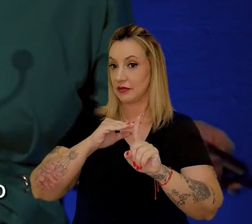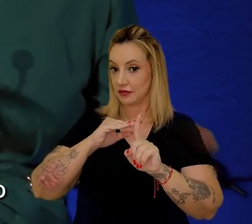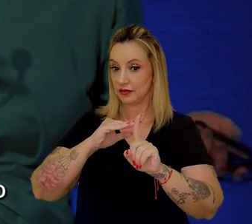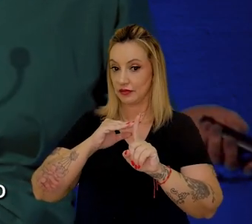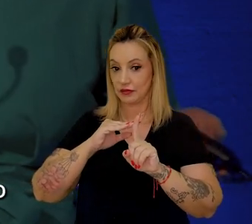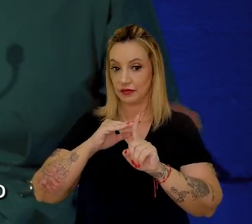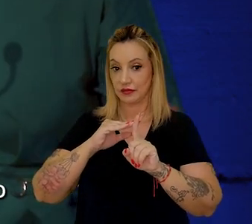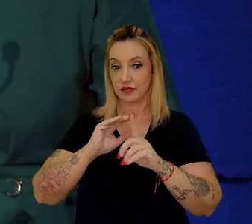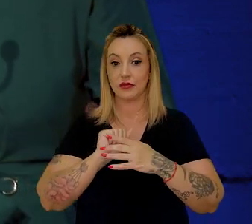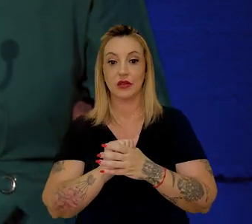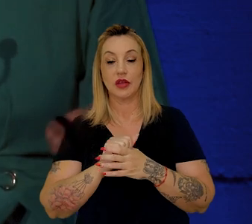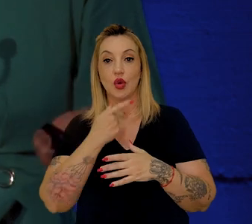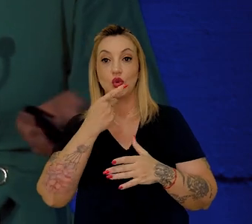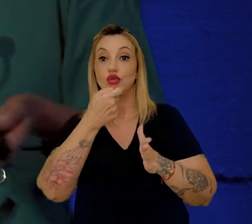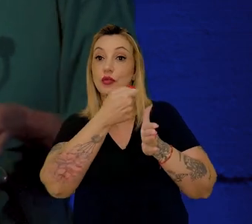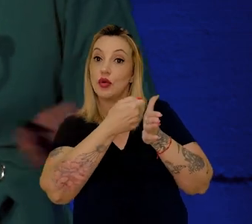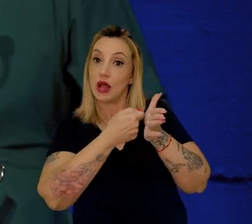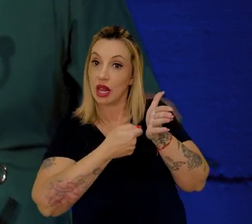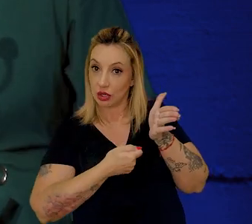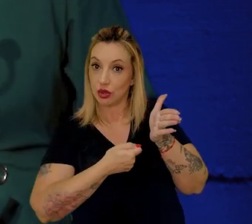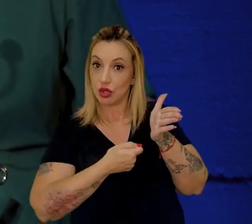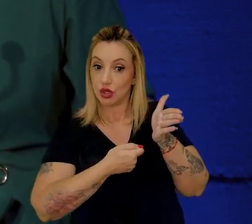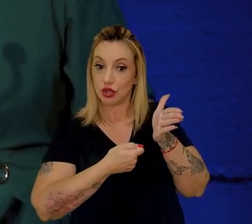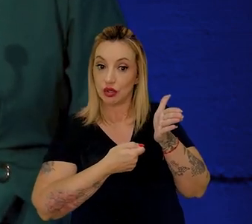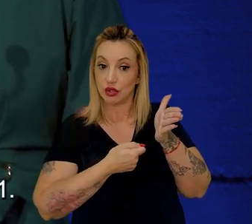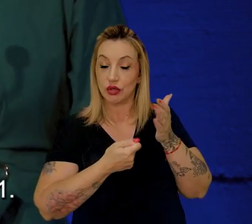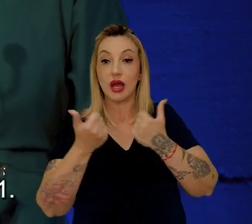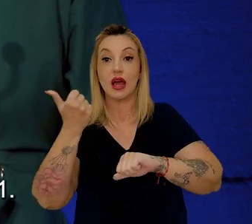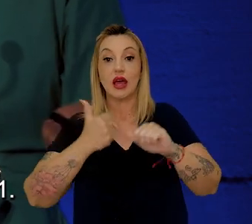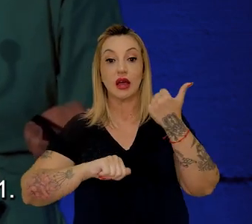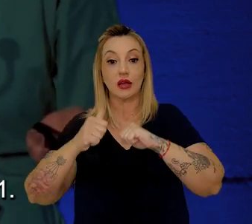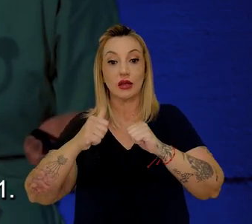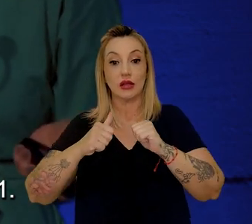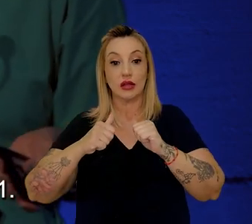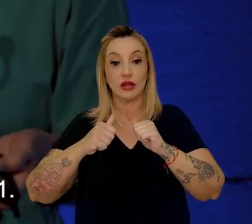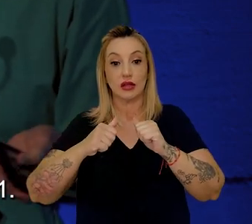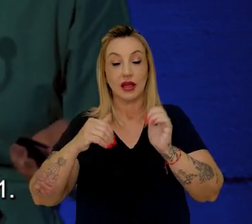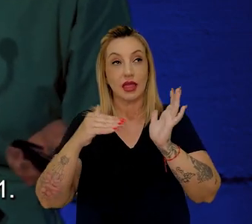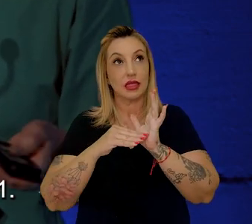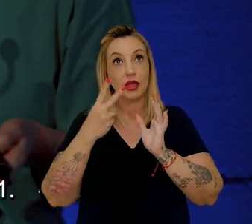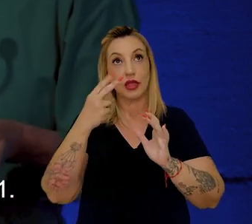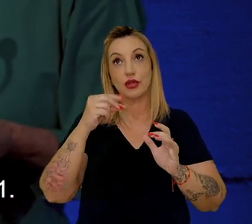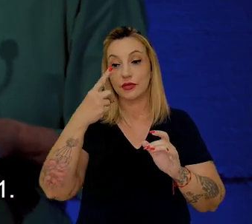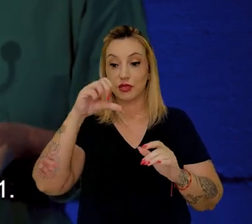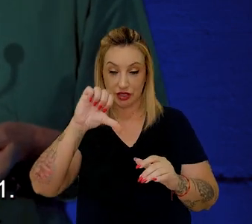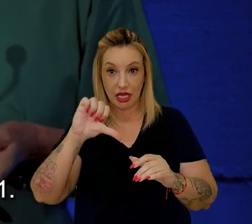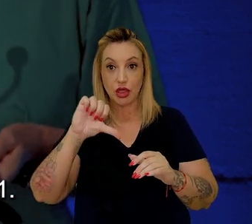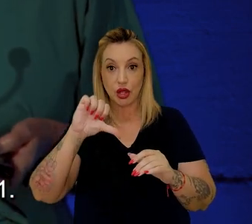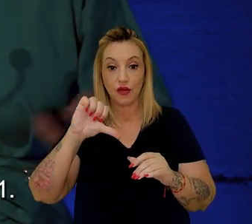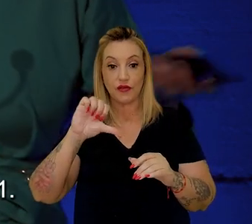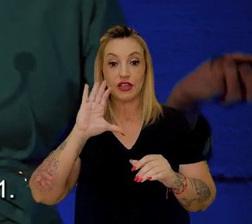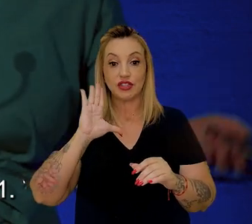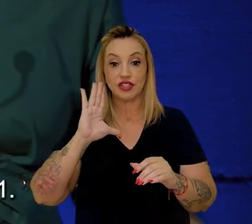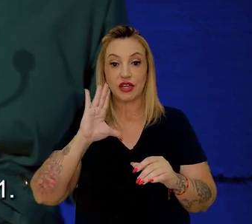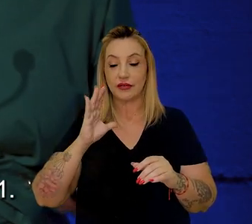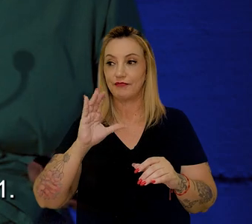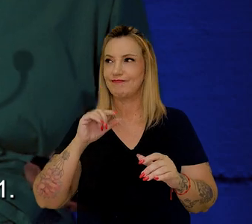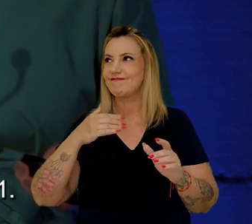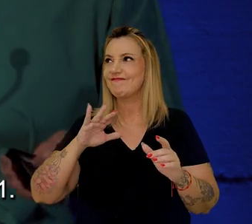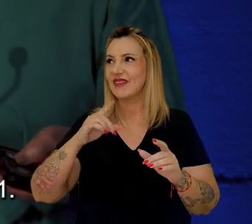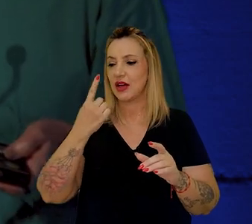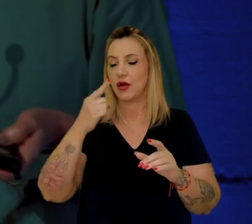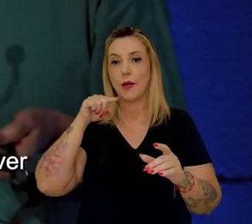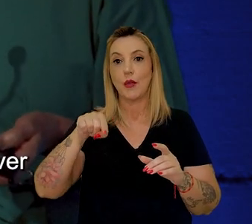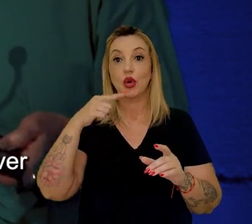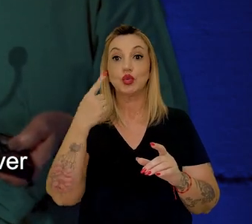estamos falando no último relatório foi avaliado na literatura até 2019 já estava em aproximadamente